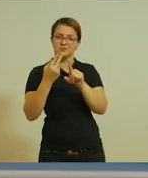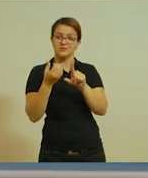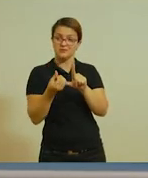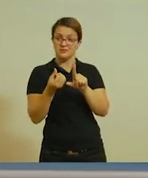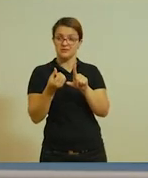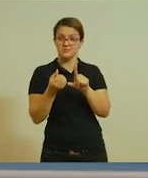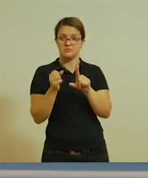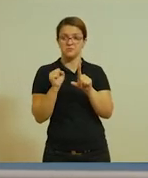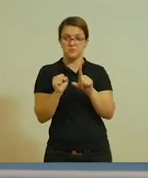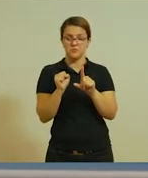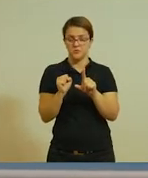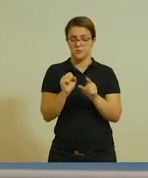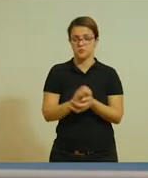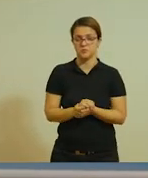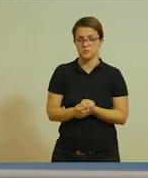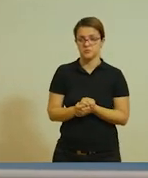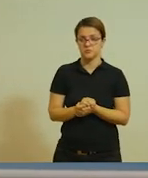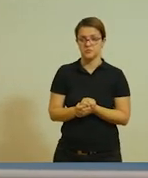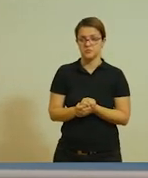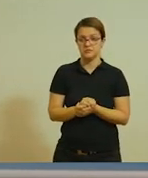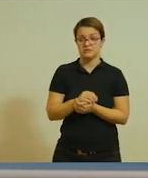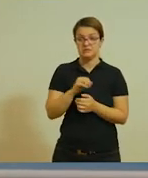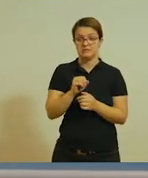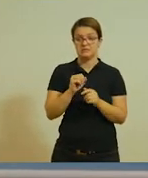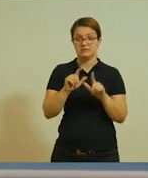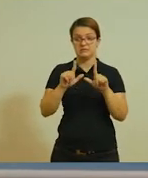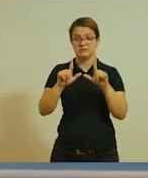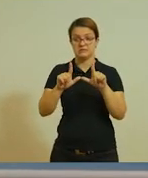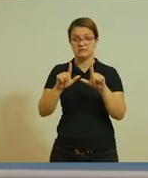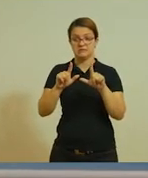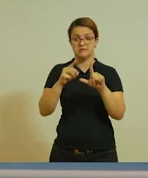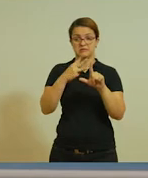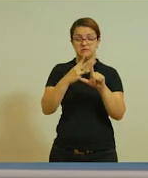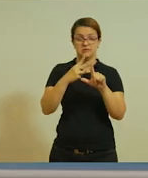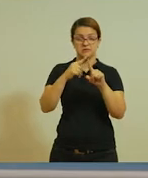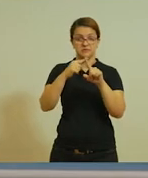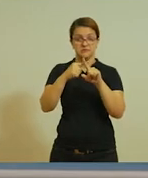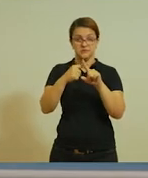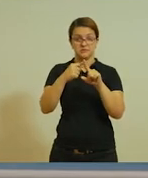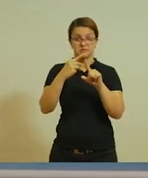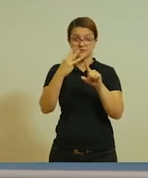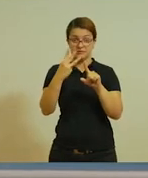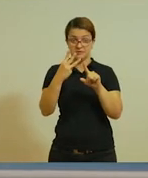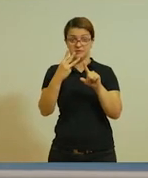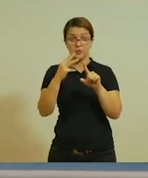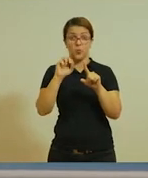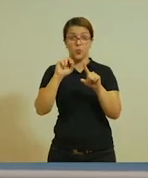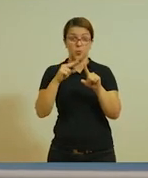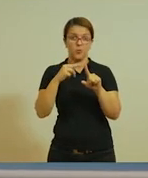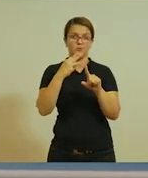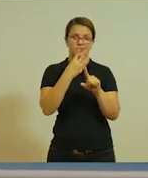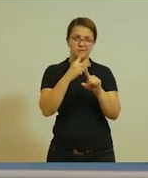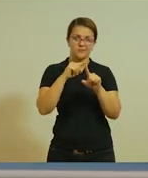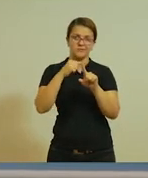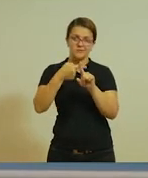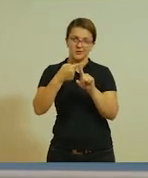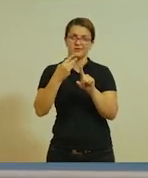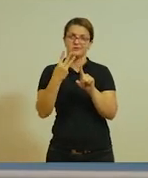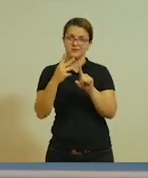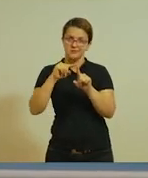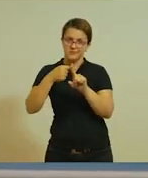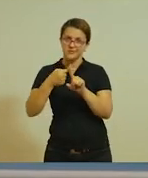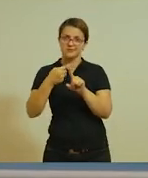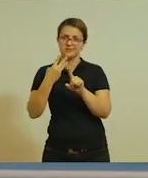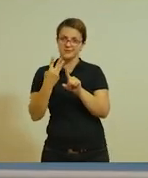iguais ou a multiplicação, ok? Então, ó, se aqui eu tenho 6, 3 vezes 3, né? Ou 3 mais 3 mais